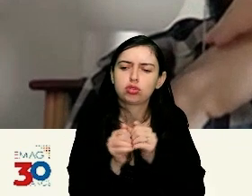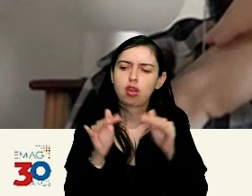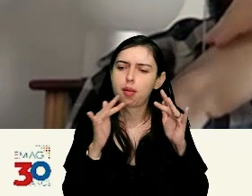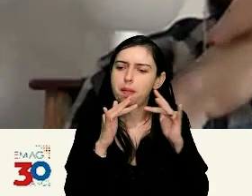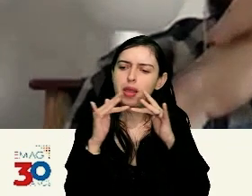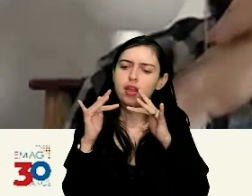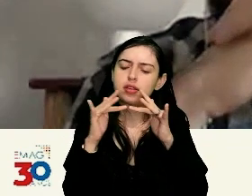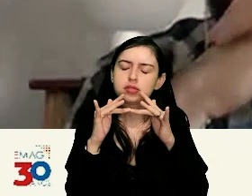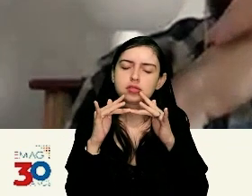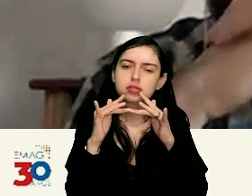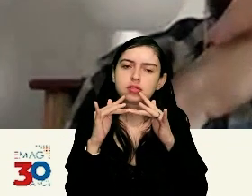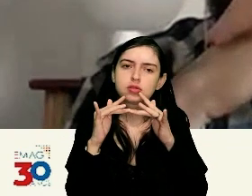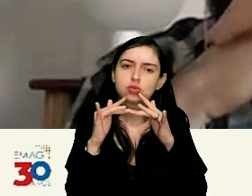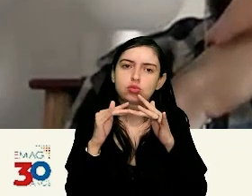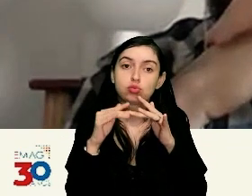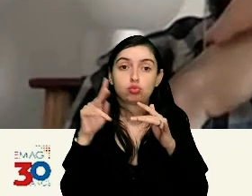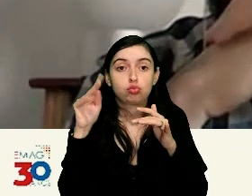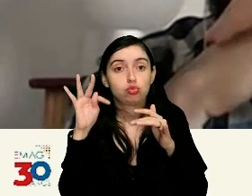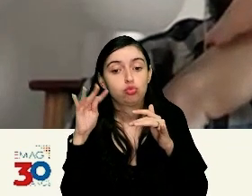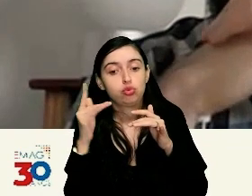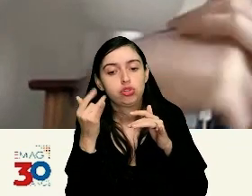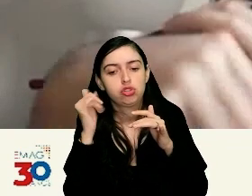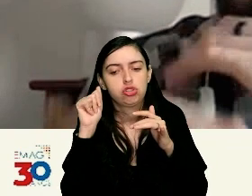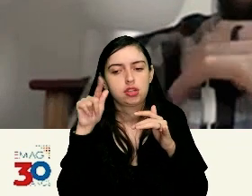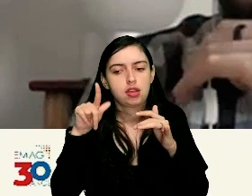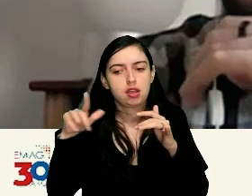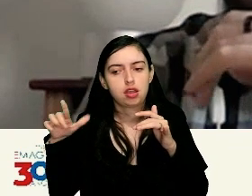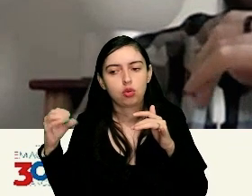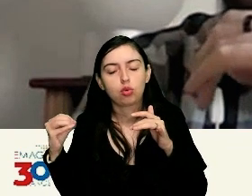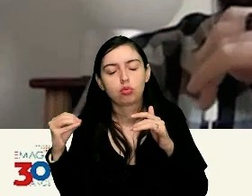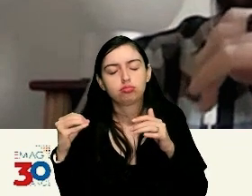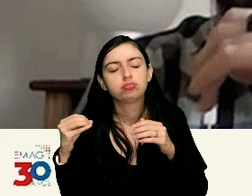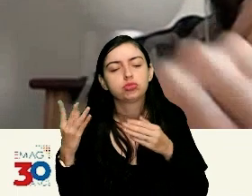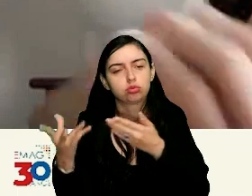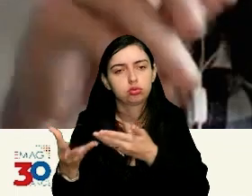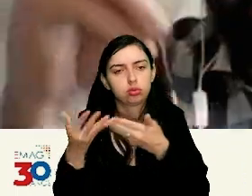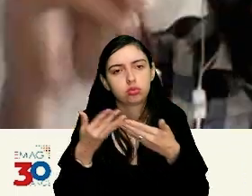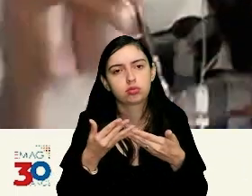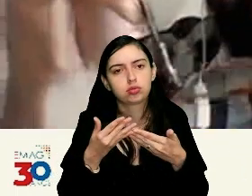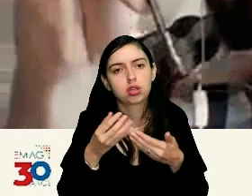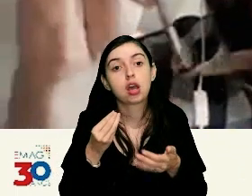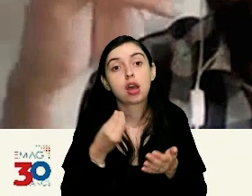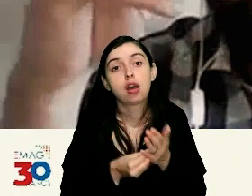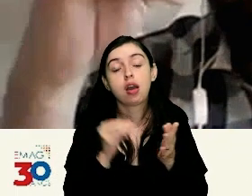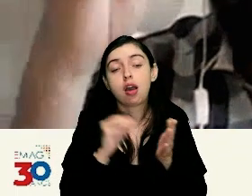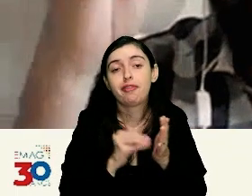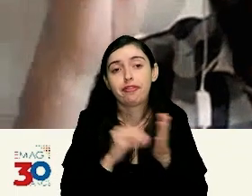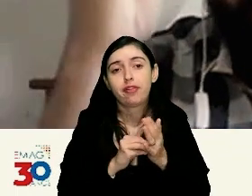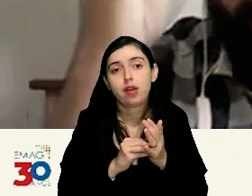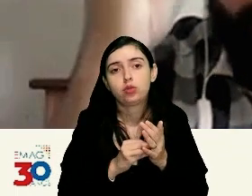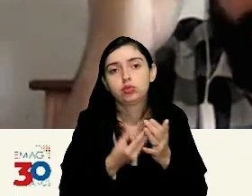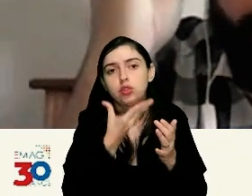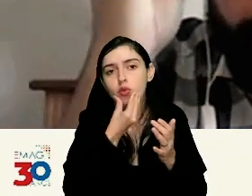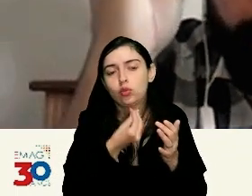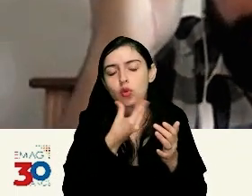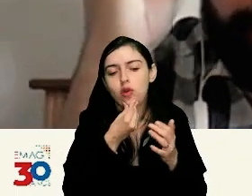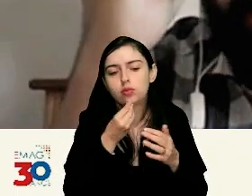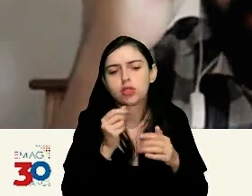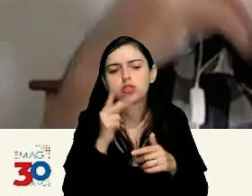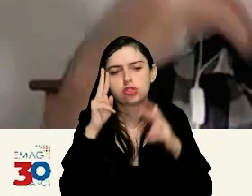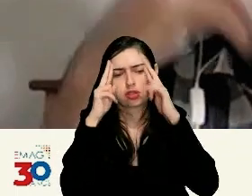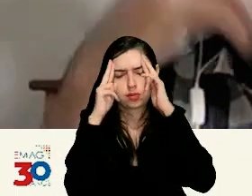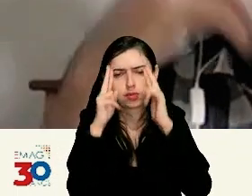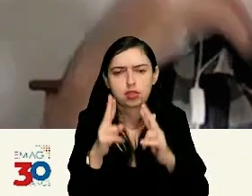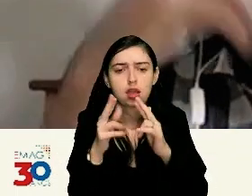o Tiago também trouxe, né, dessa incapacidade do homem de assumir a paternidade. E quando